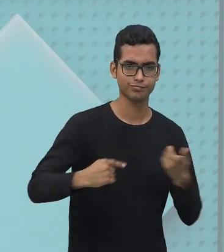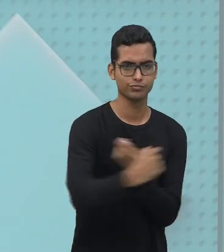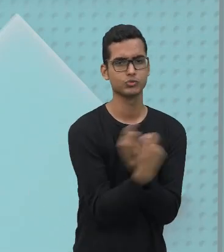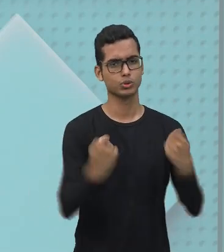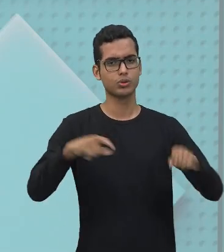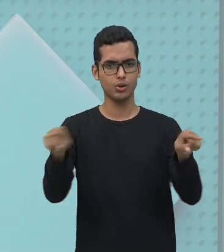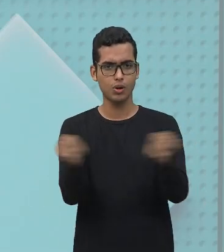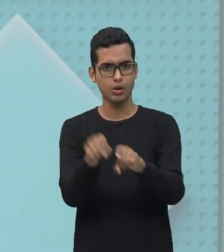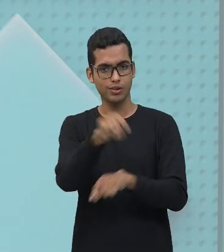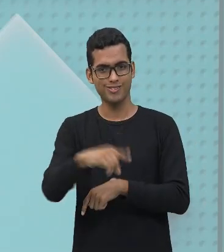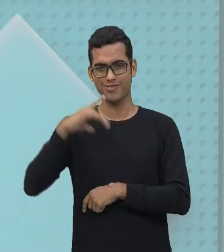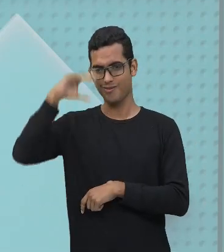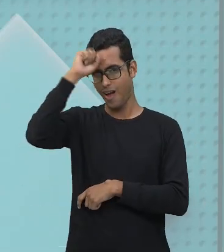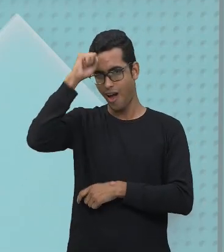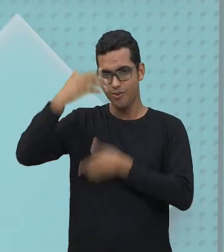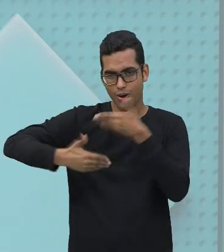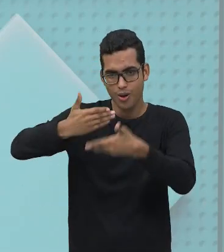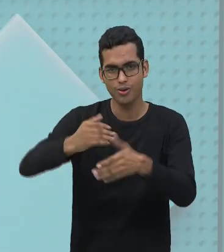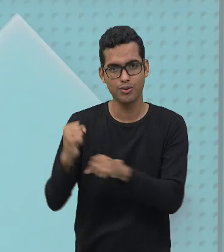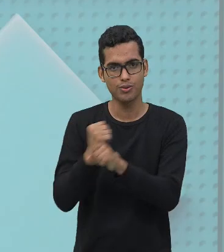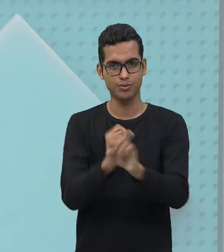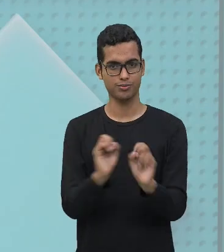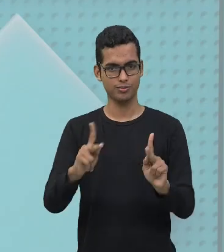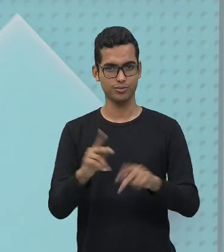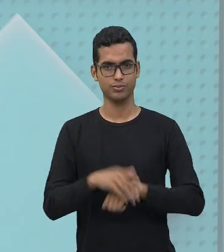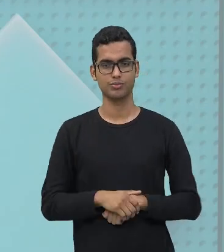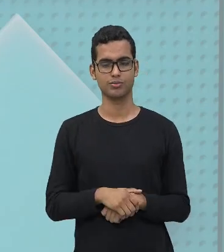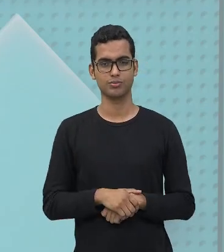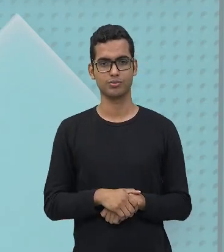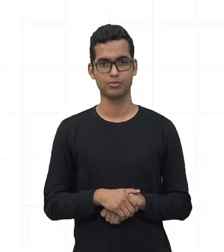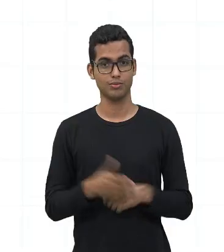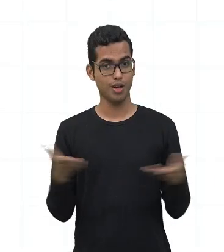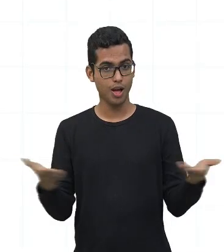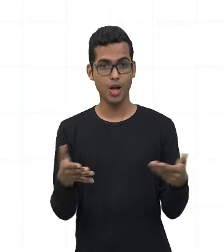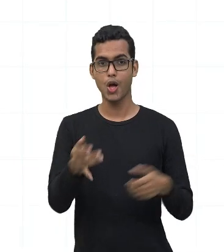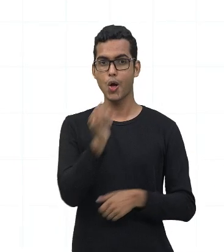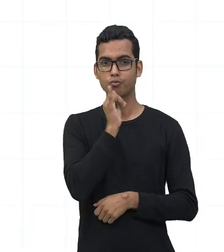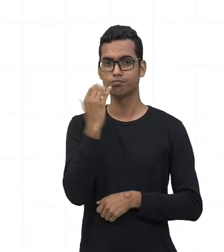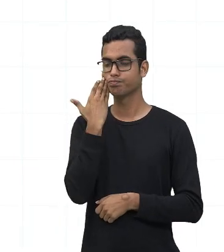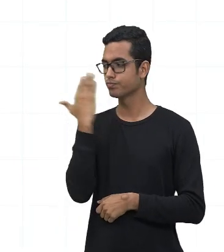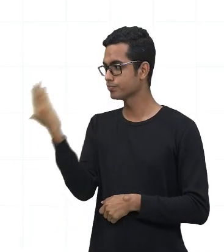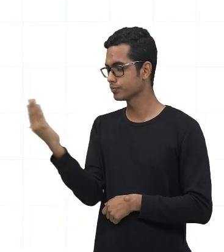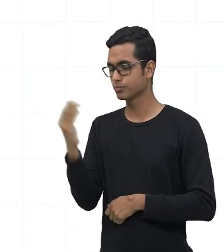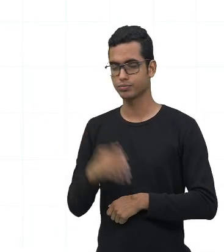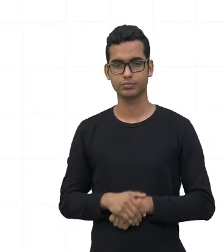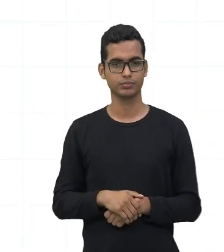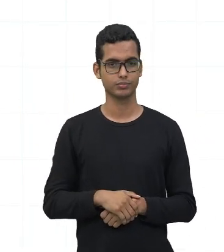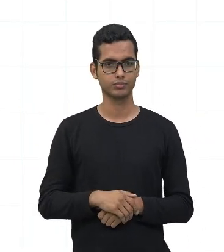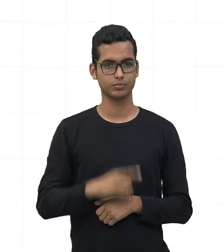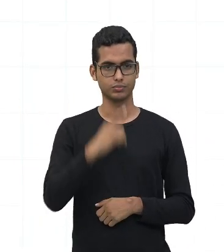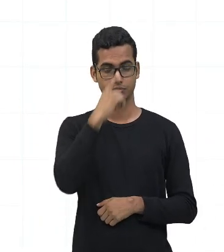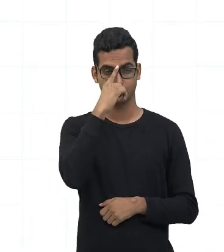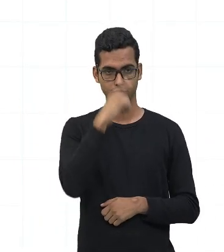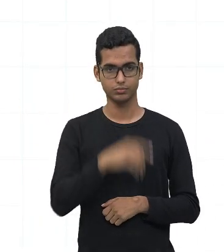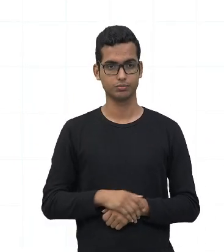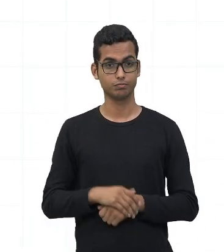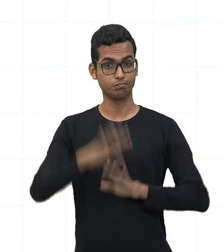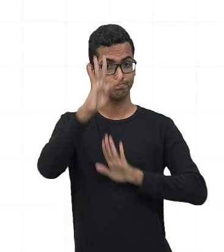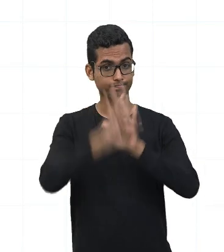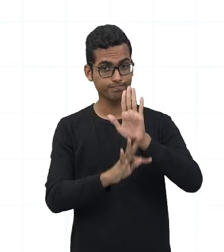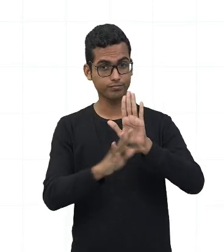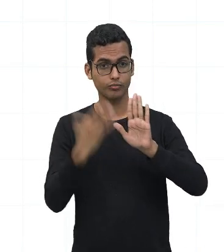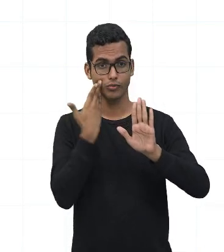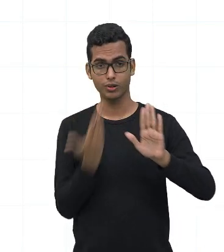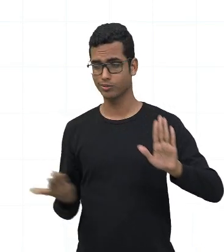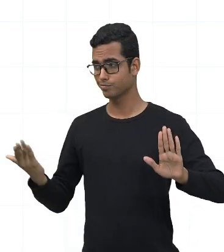vocês vão aprendendo ao longo do tempo, ok? Vamos ver um exemplo de um texto? Temos aí um texto